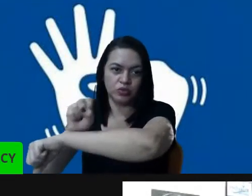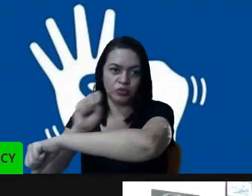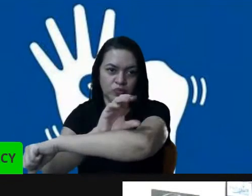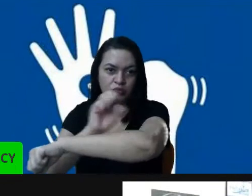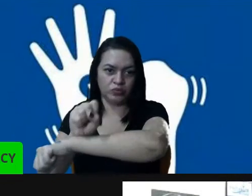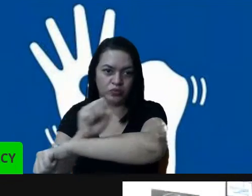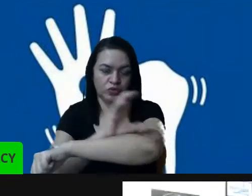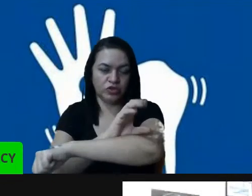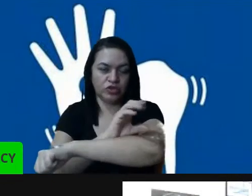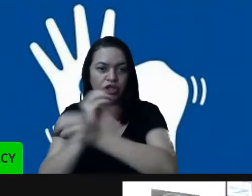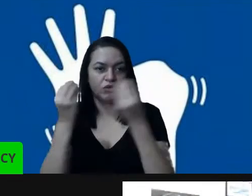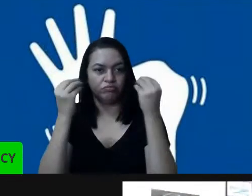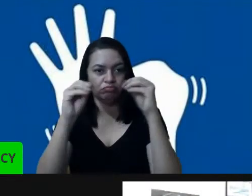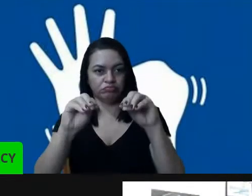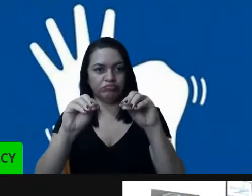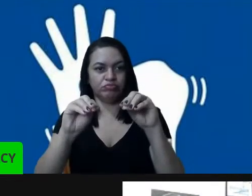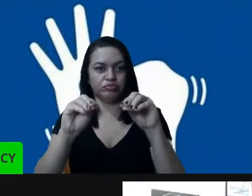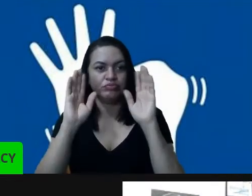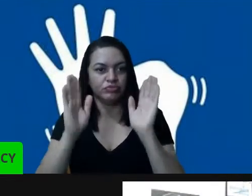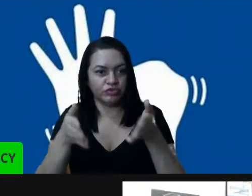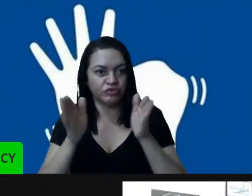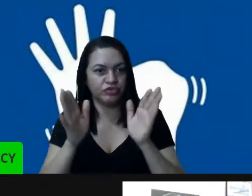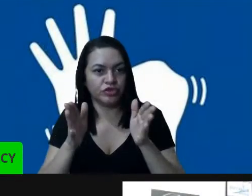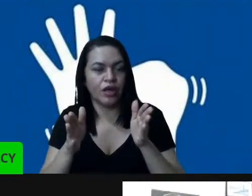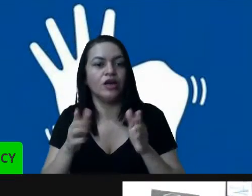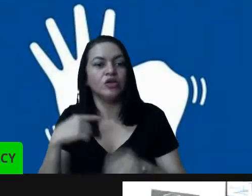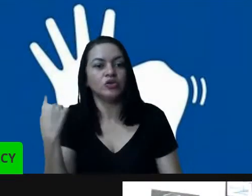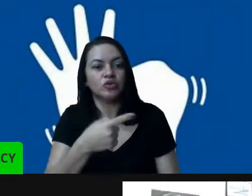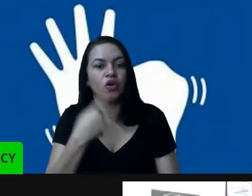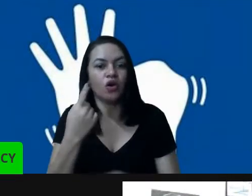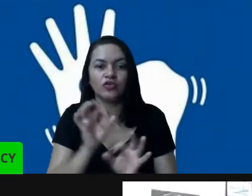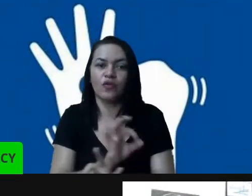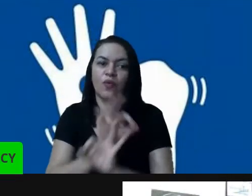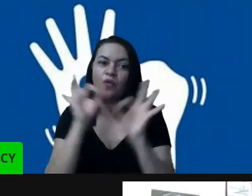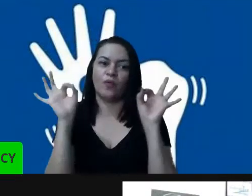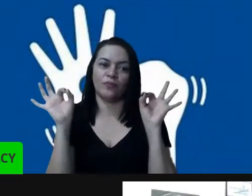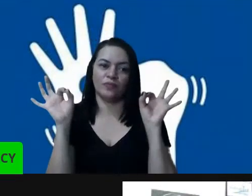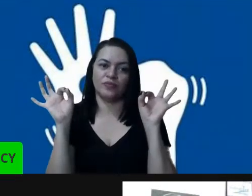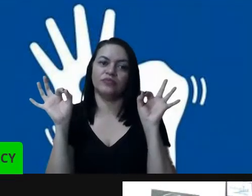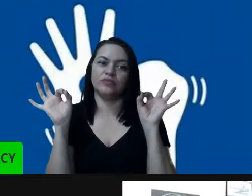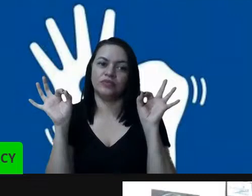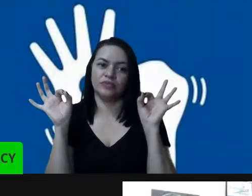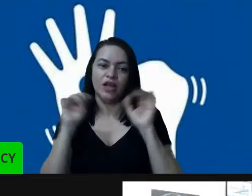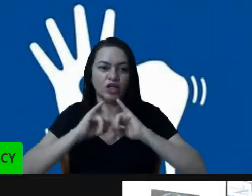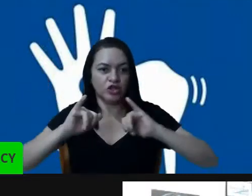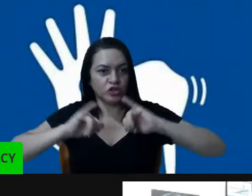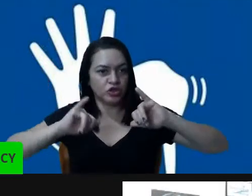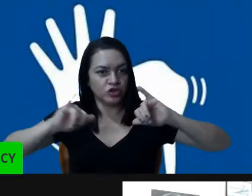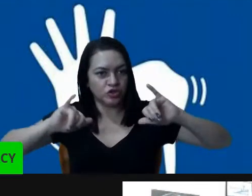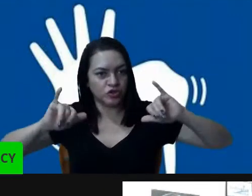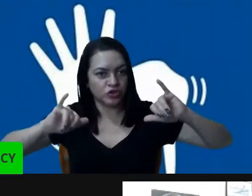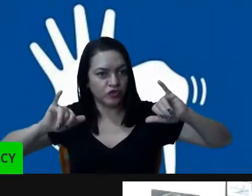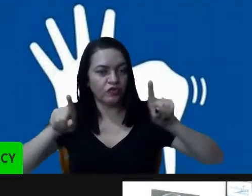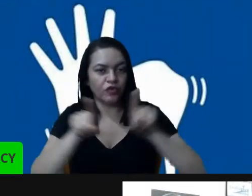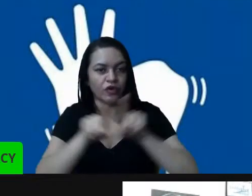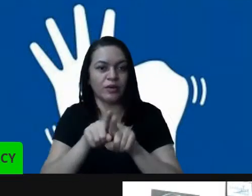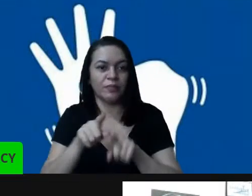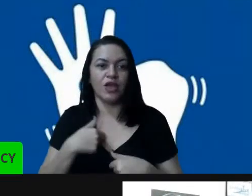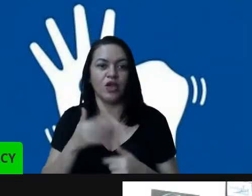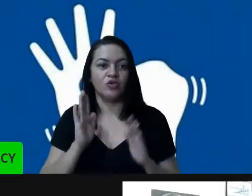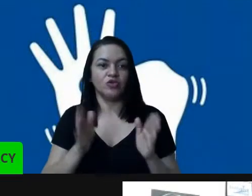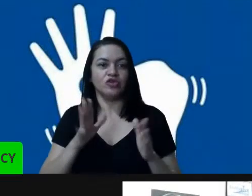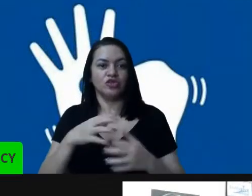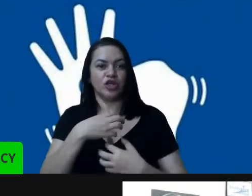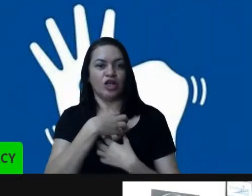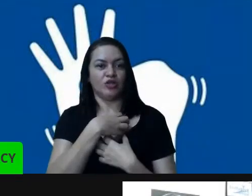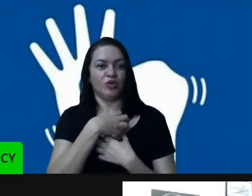do Sesc, então Ótimo. a gente vai começar a divulgar também aí, aproveitar. Eu já estou me sentindo um dos